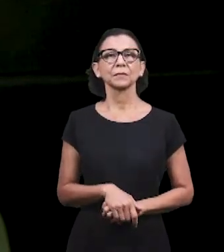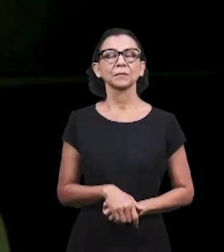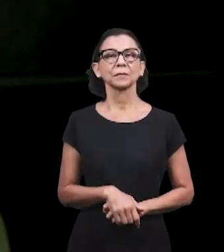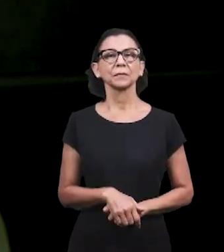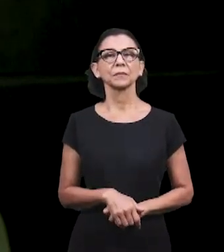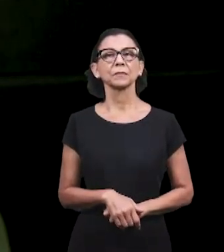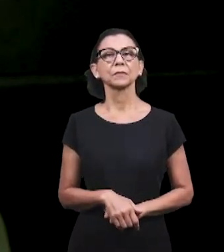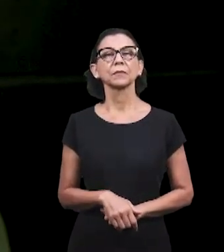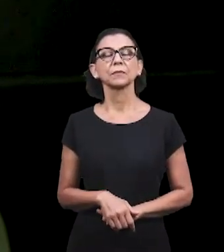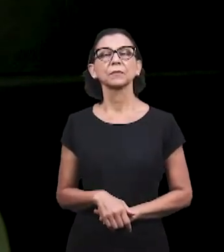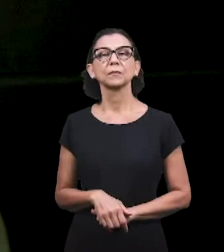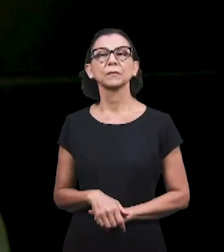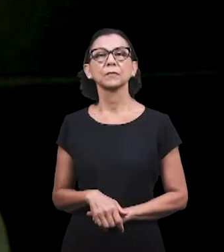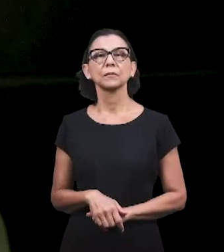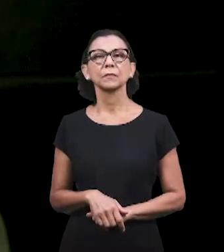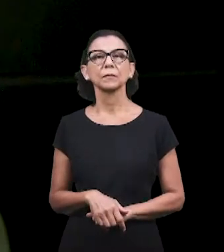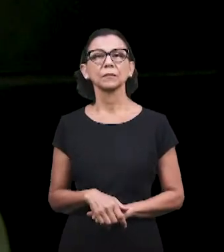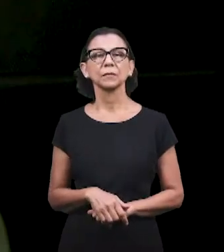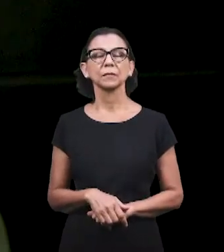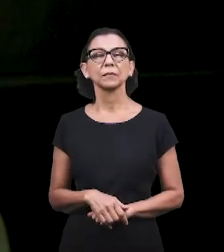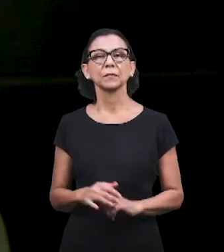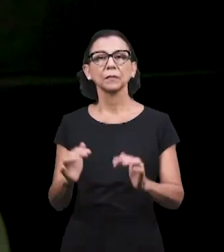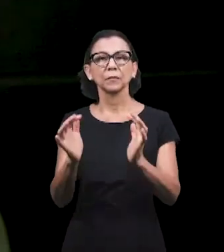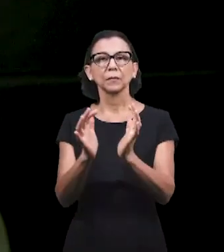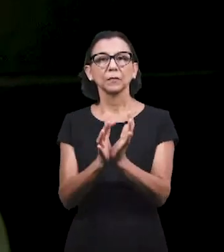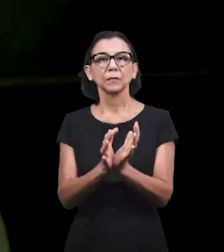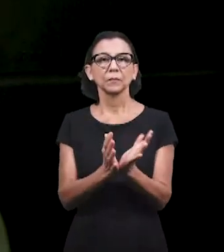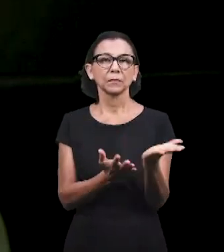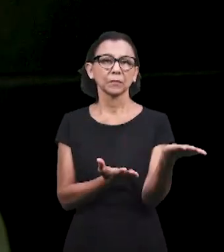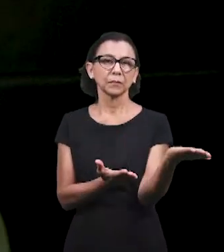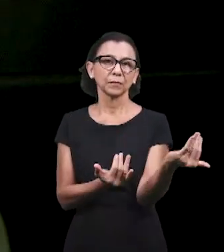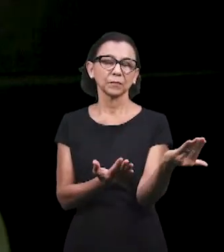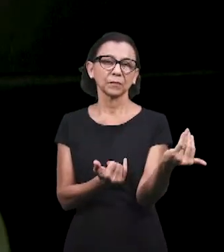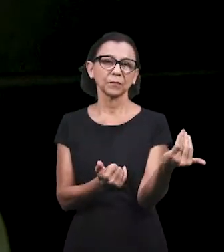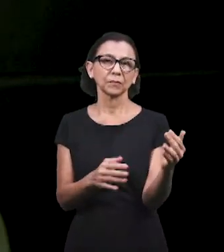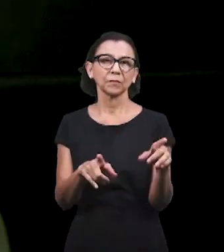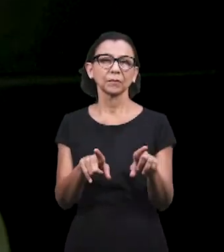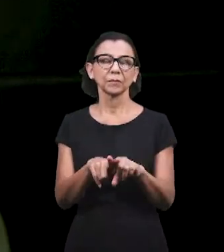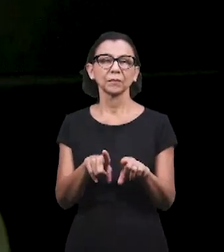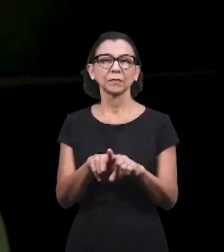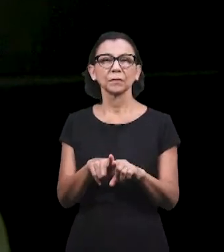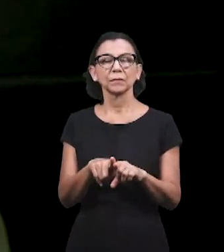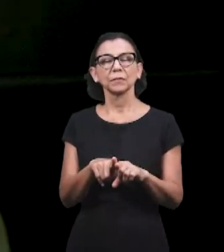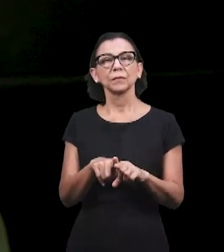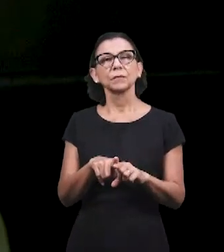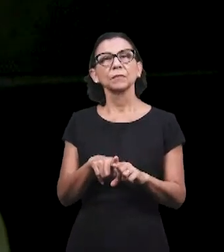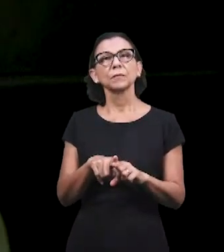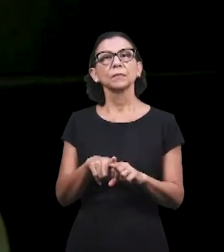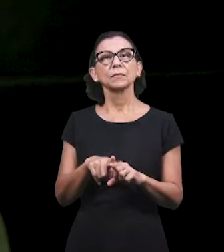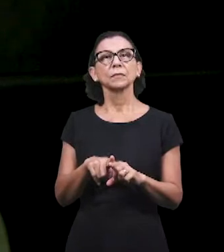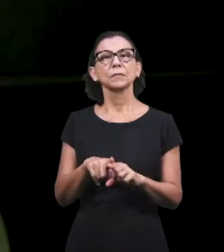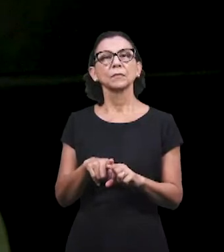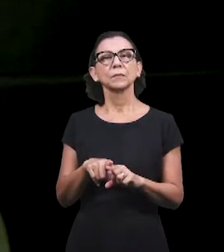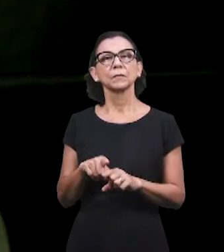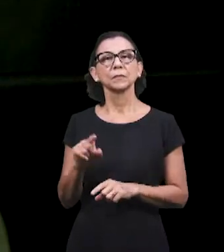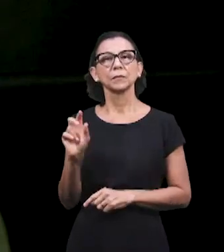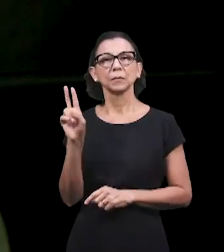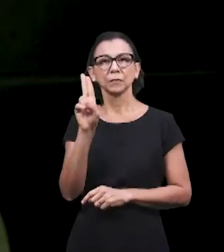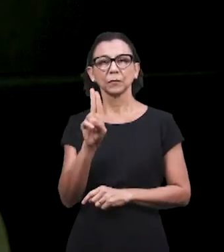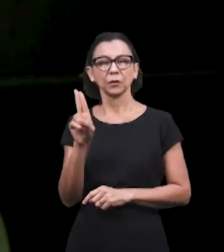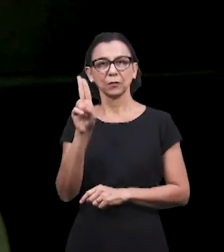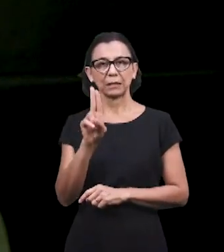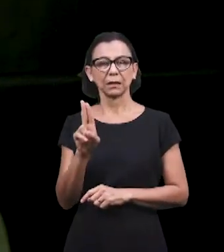pergunta 4, ela foi dirigida a jovens e universitários. Até aqui, a pergunta 3, as perguntas foram dirigidas